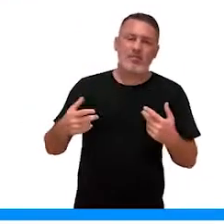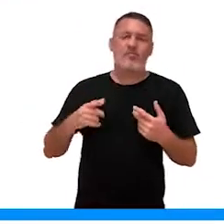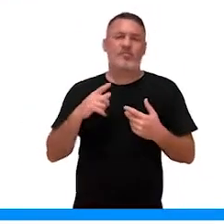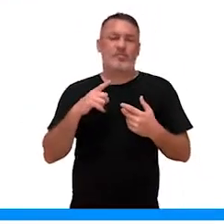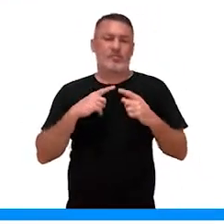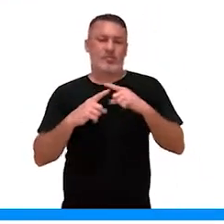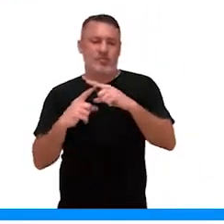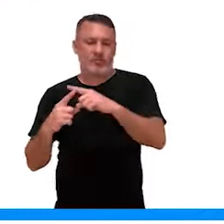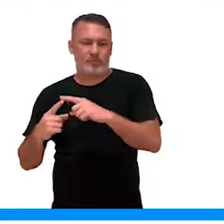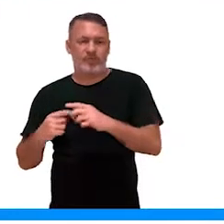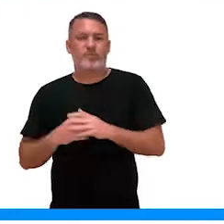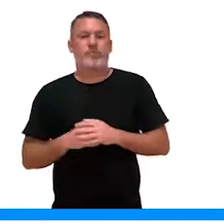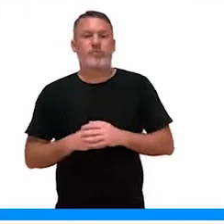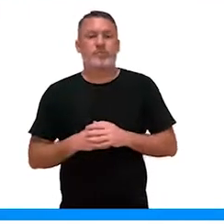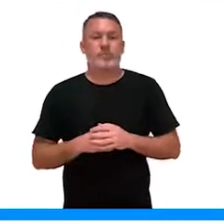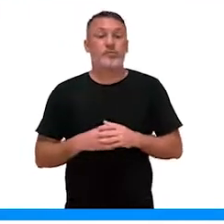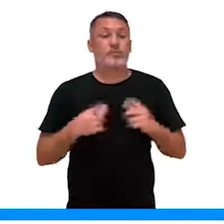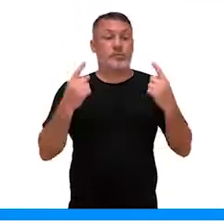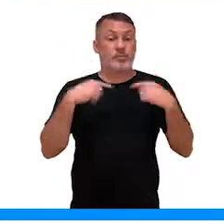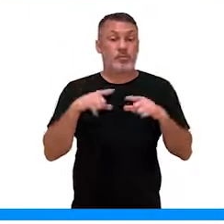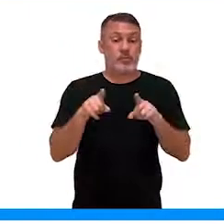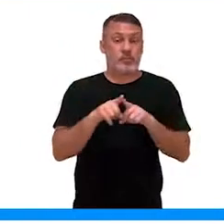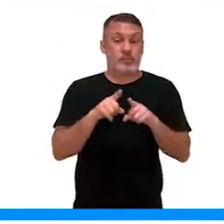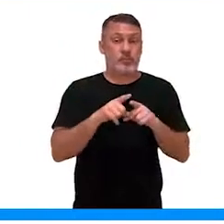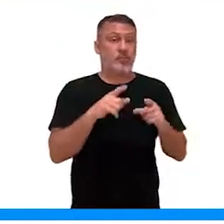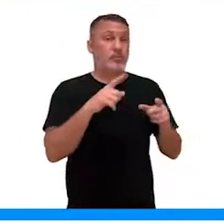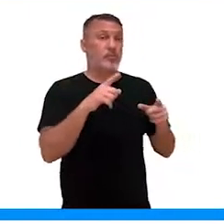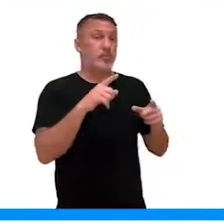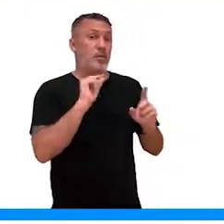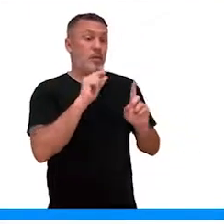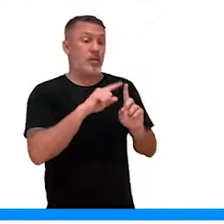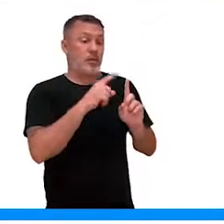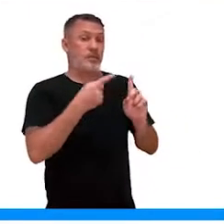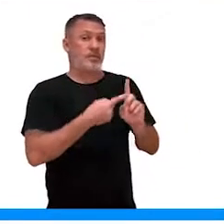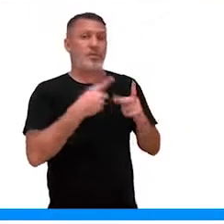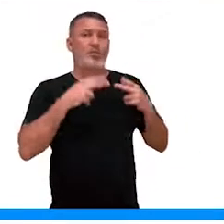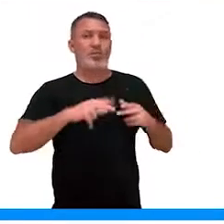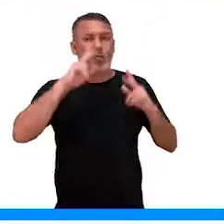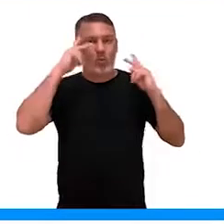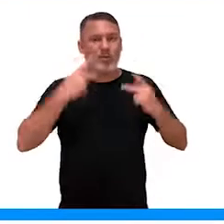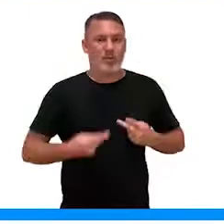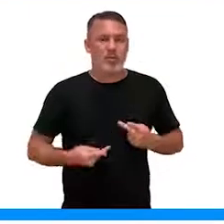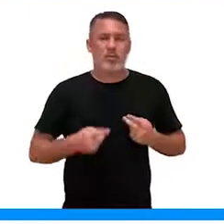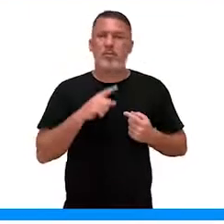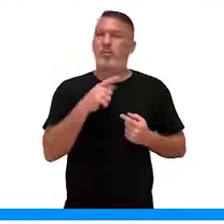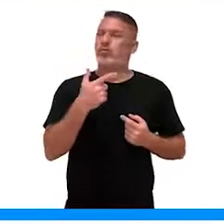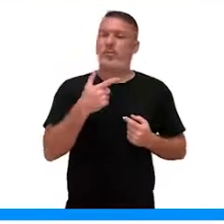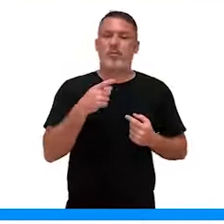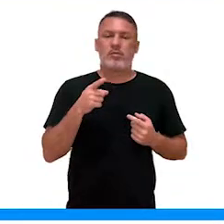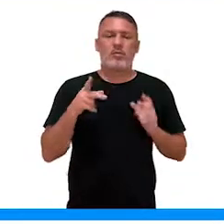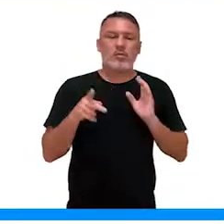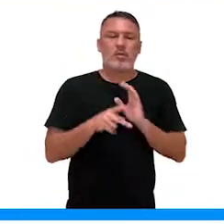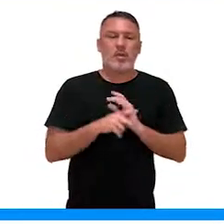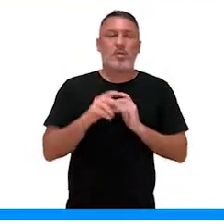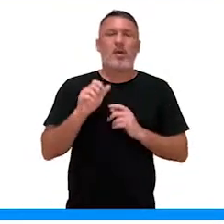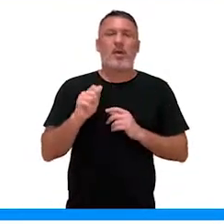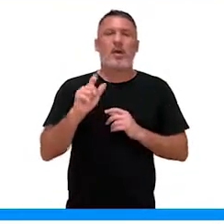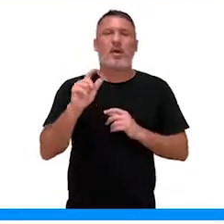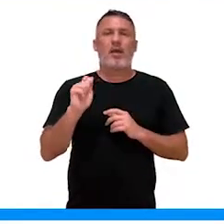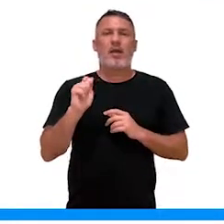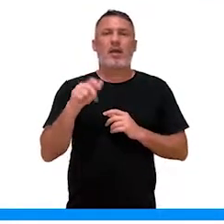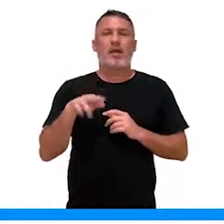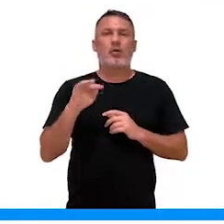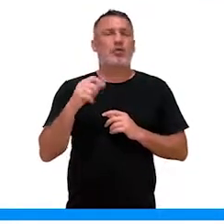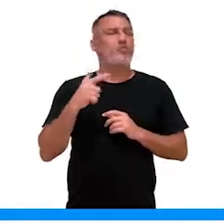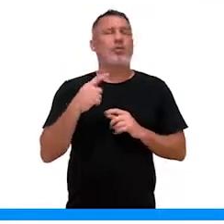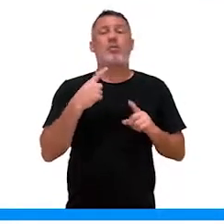ao ornitorrinco. Agora, nos placentários, como nós, eles não têm essa função, porque a placenta faz isso para a gente.